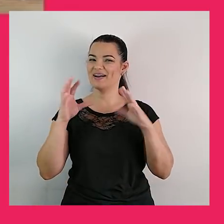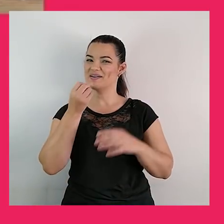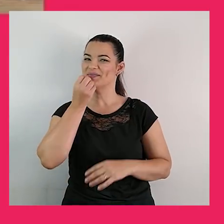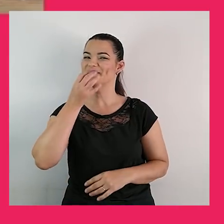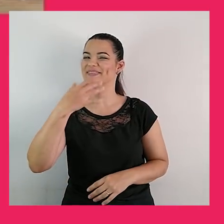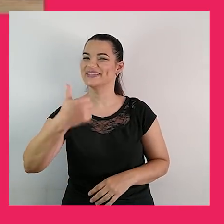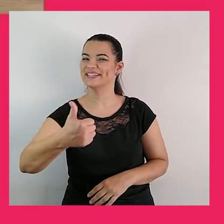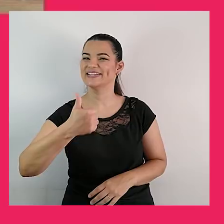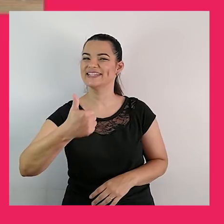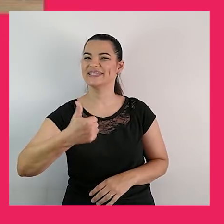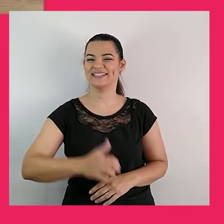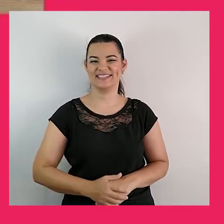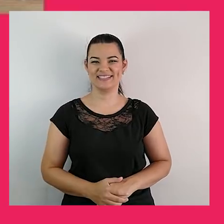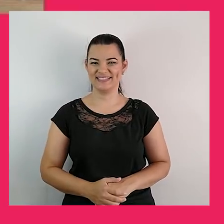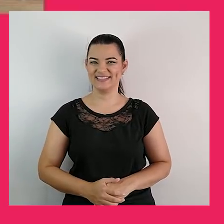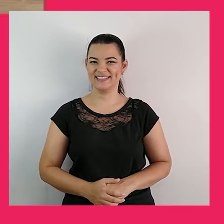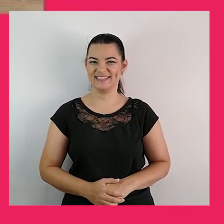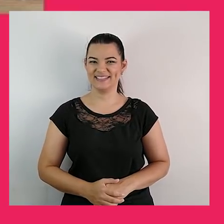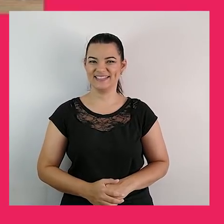Muito bem.